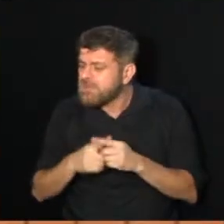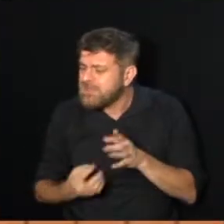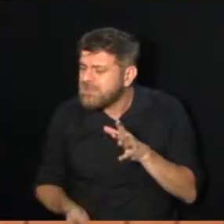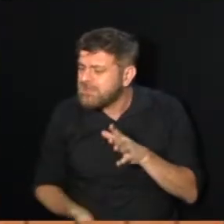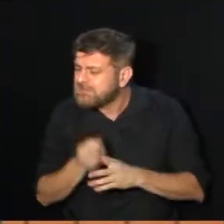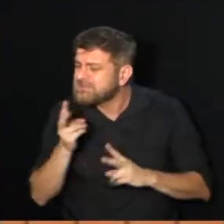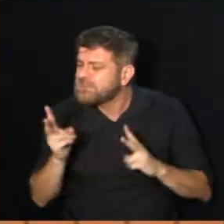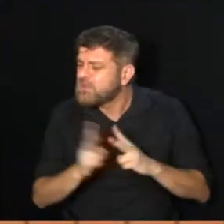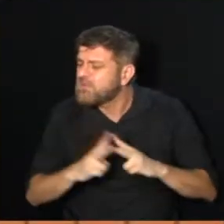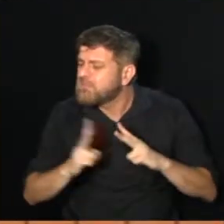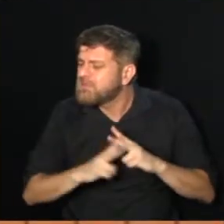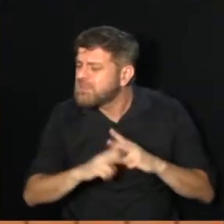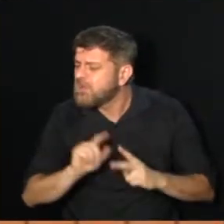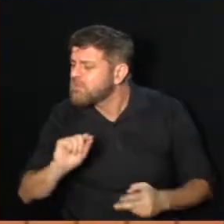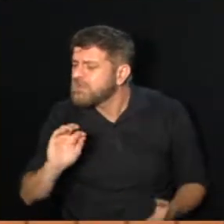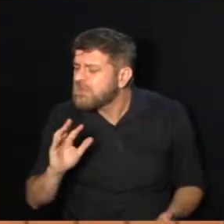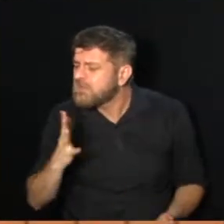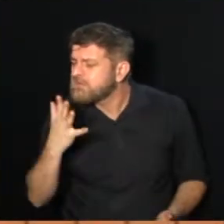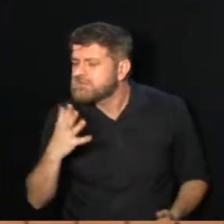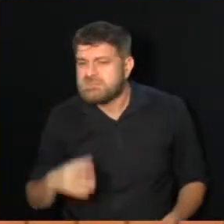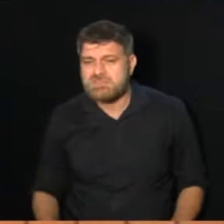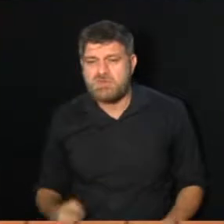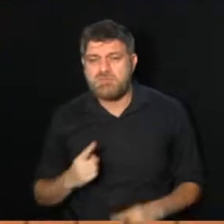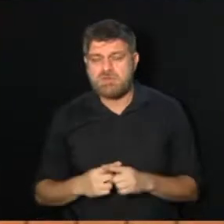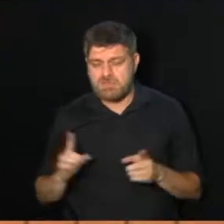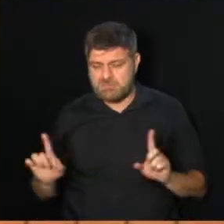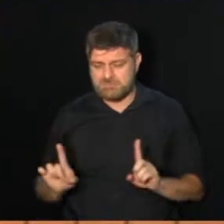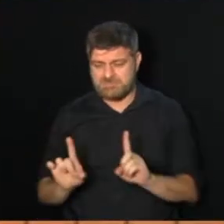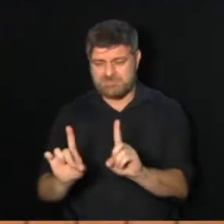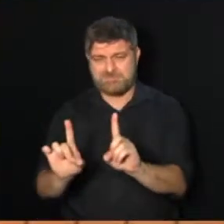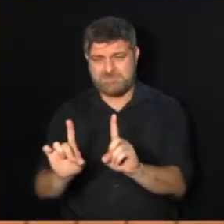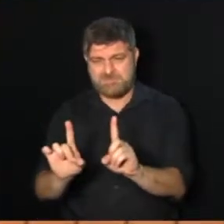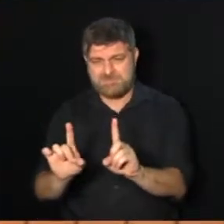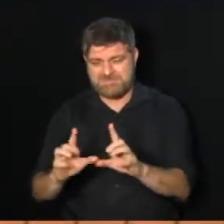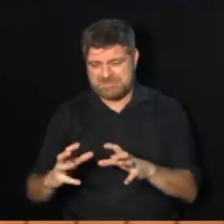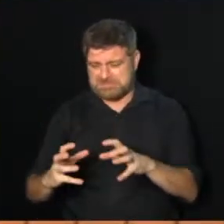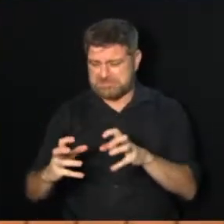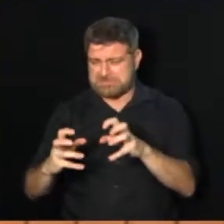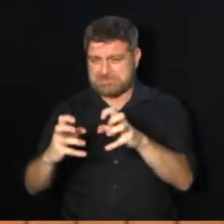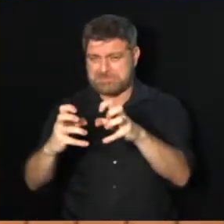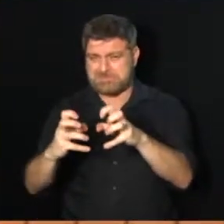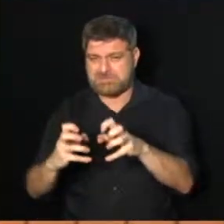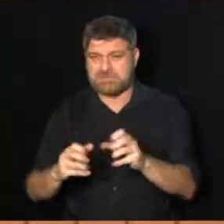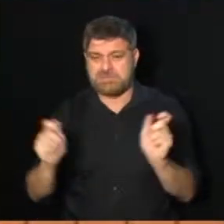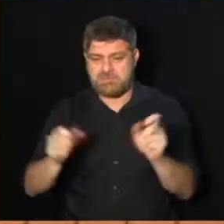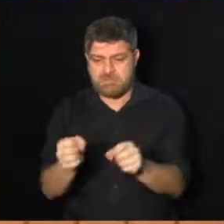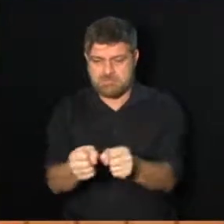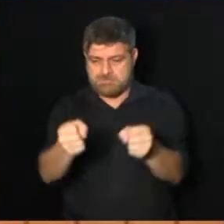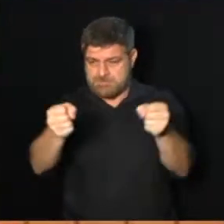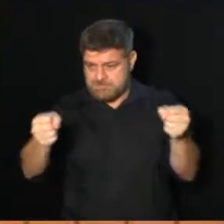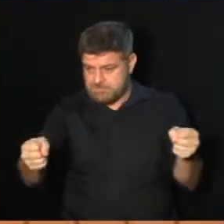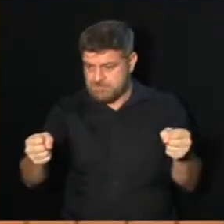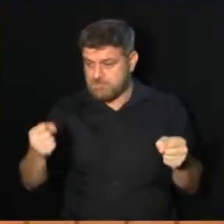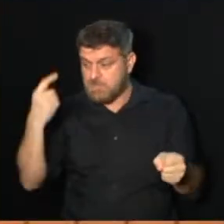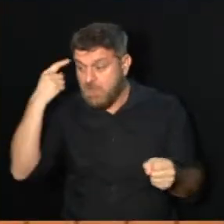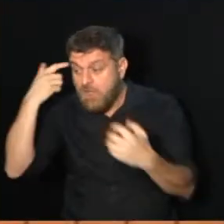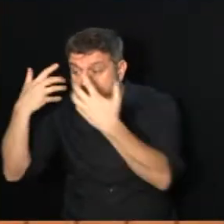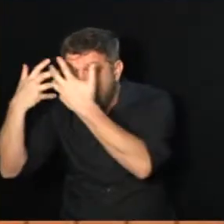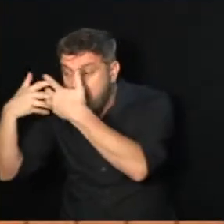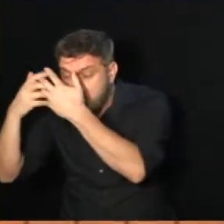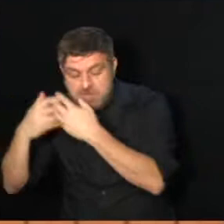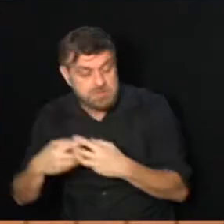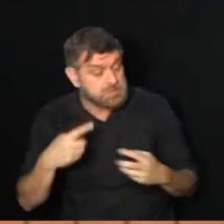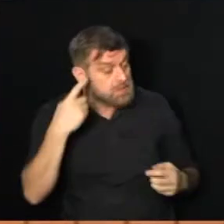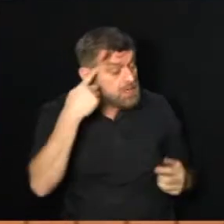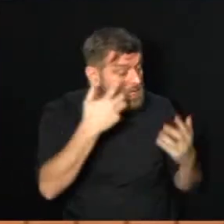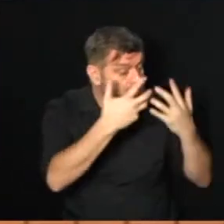daquilo, né, que de repente aquelas pessoas que se envolveram nessa briga pudessem refletir sobre o seu